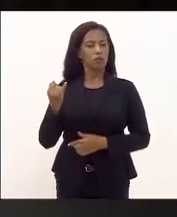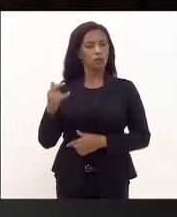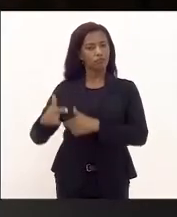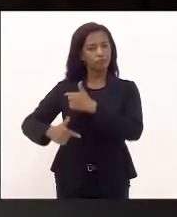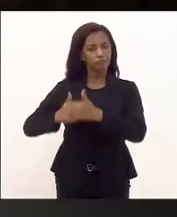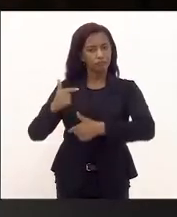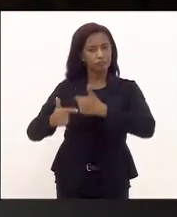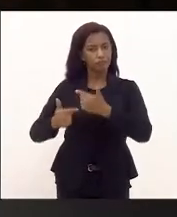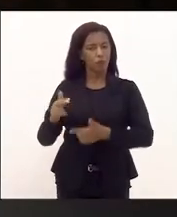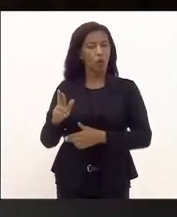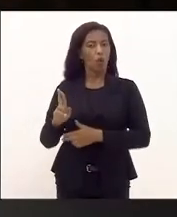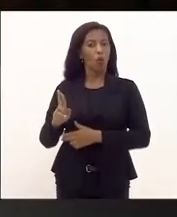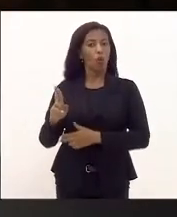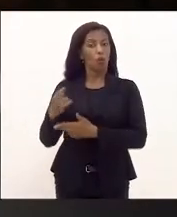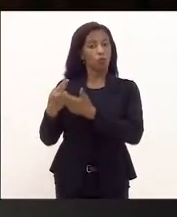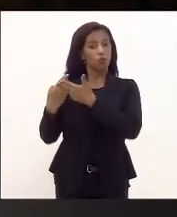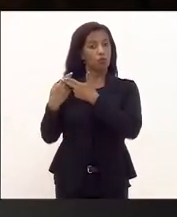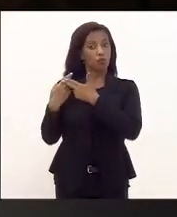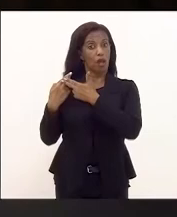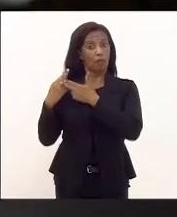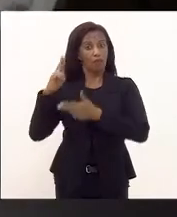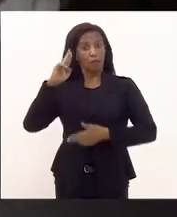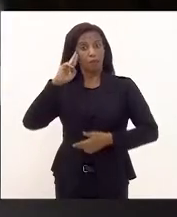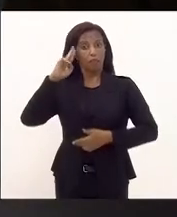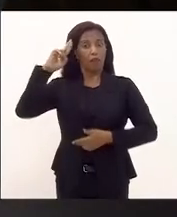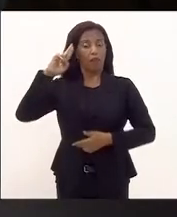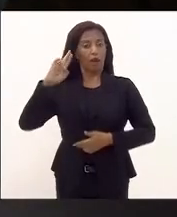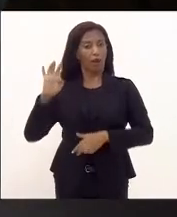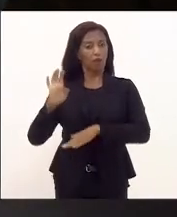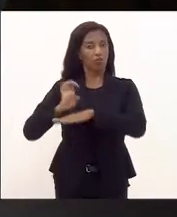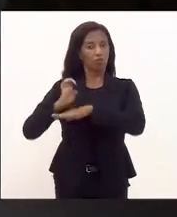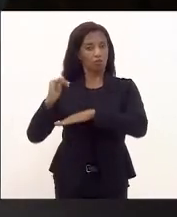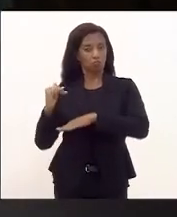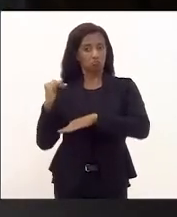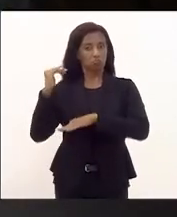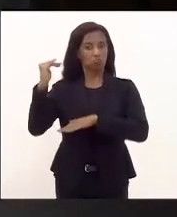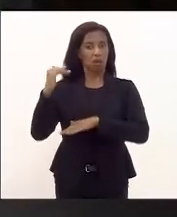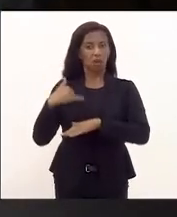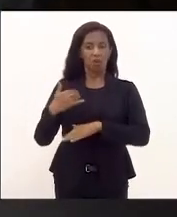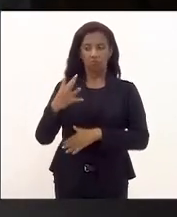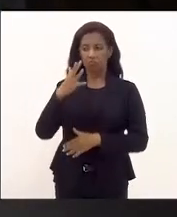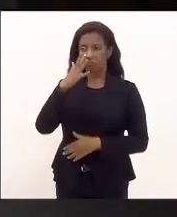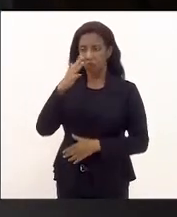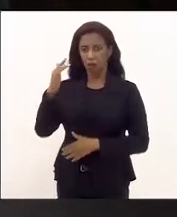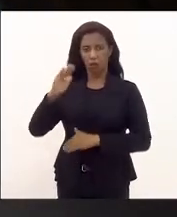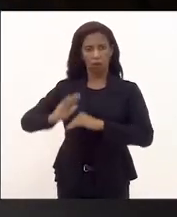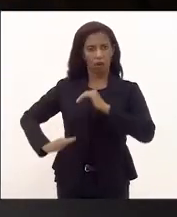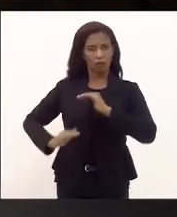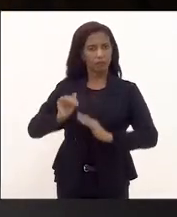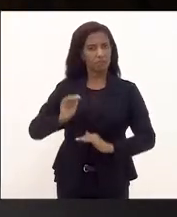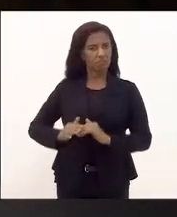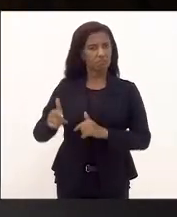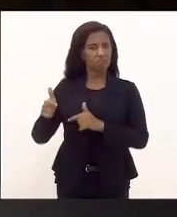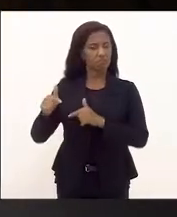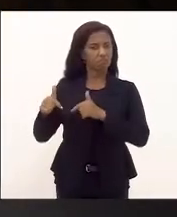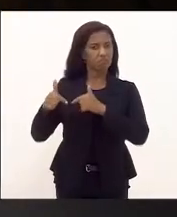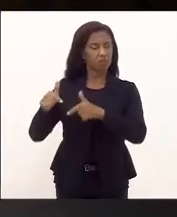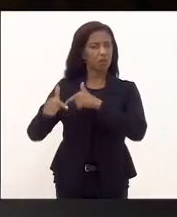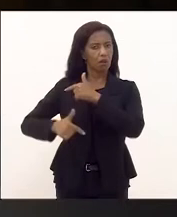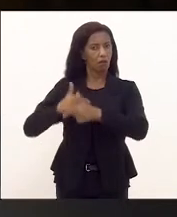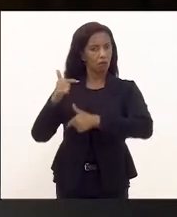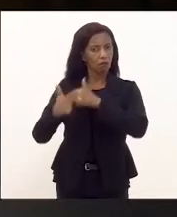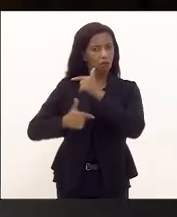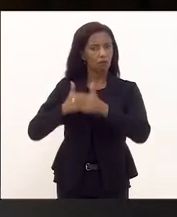como chefe de Estado-Maior e outras em outros momentos. Fiquei muito impressionado com a capacidade do